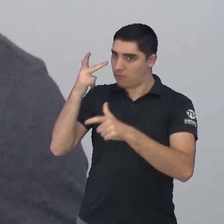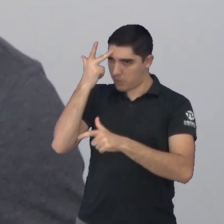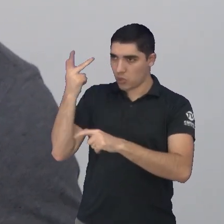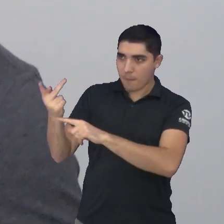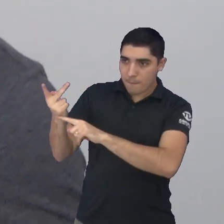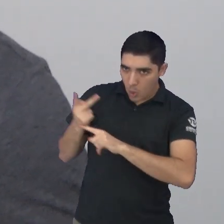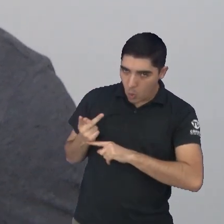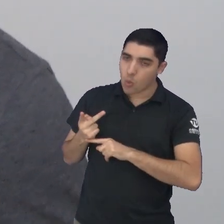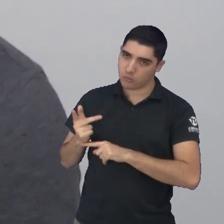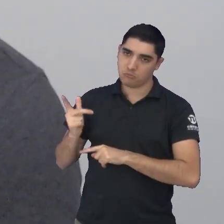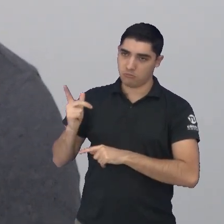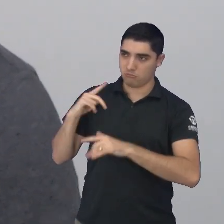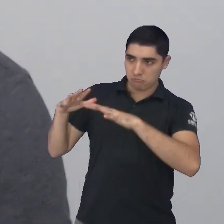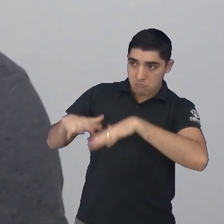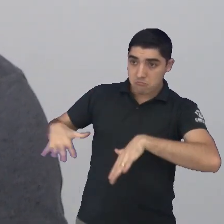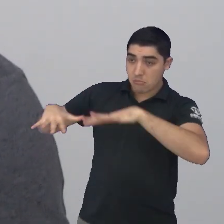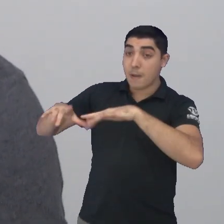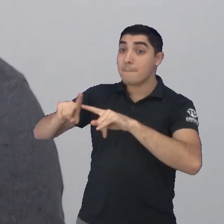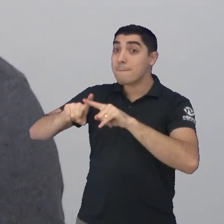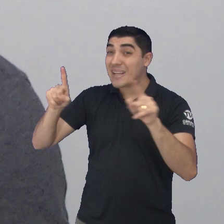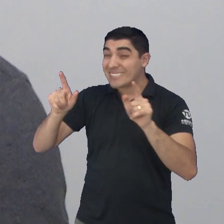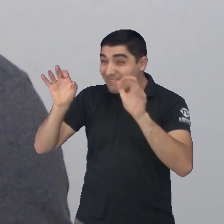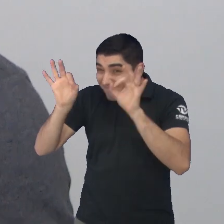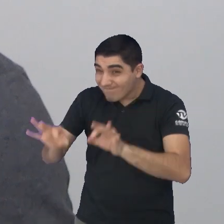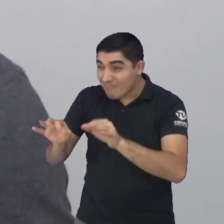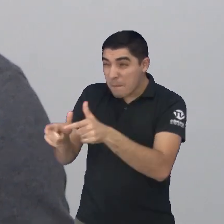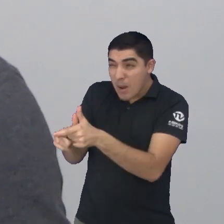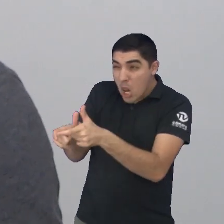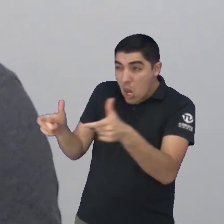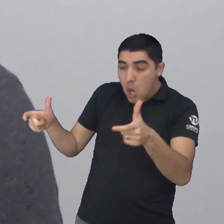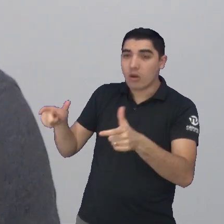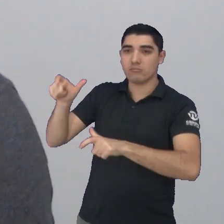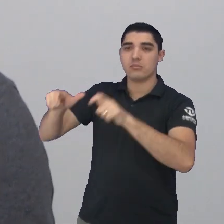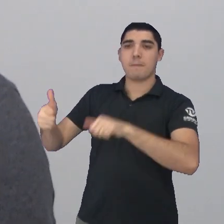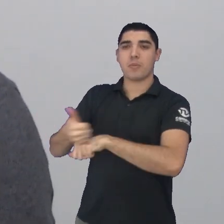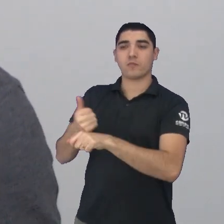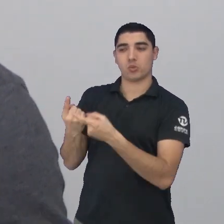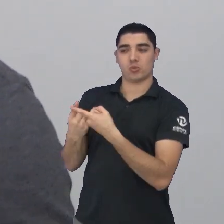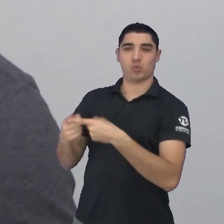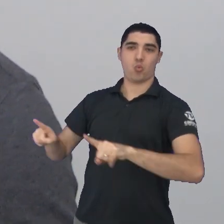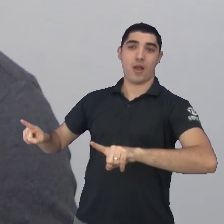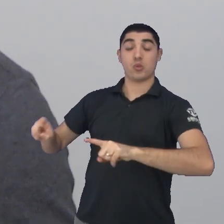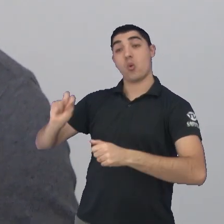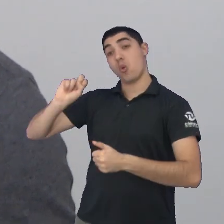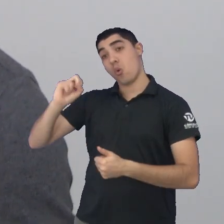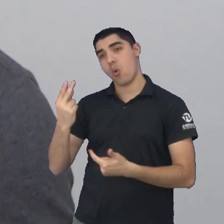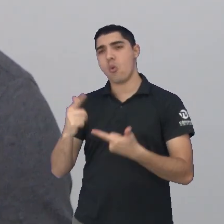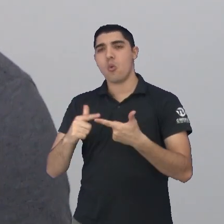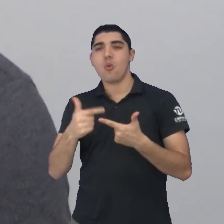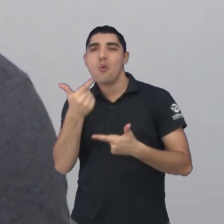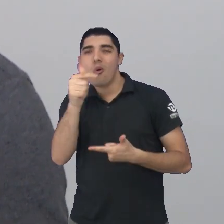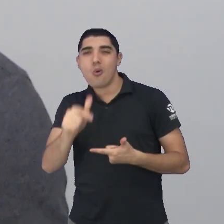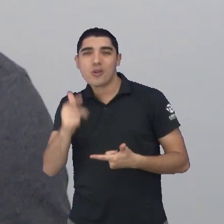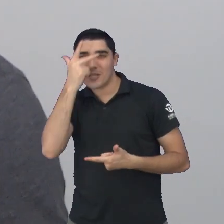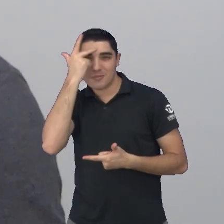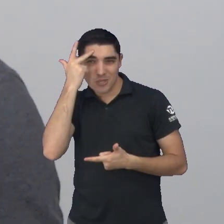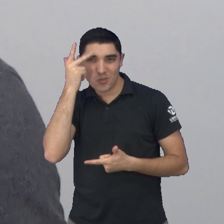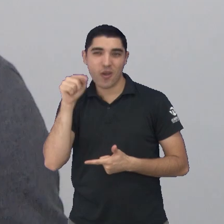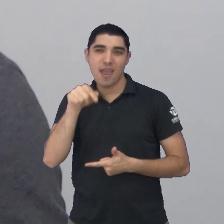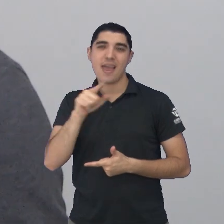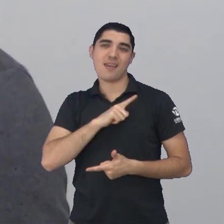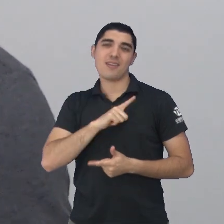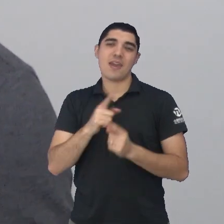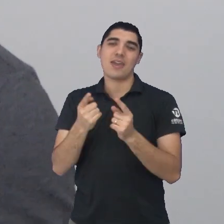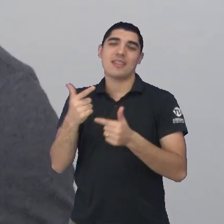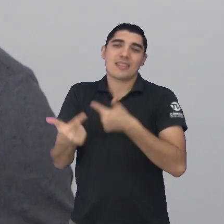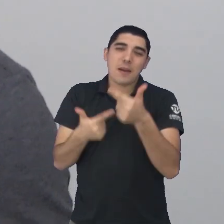a busca de maior número é para quem é churrasqueiro. Churrasqueiros profissionais e churrasqueiros, diria até quem mais número para quem é churrasqueiro de final de